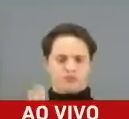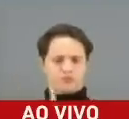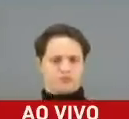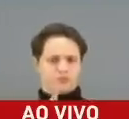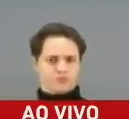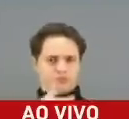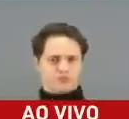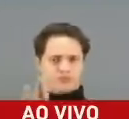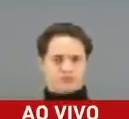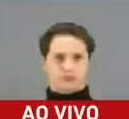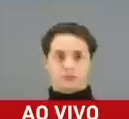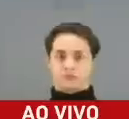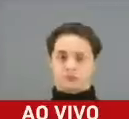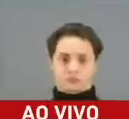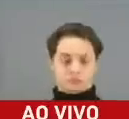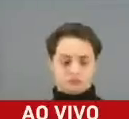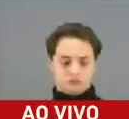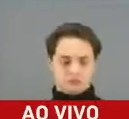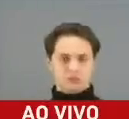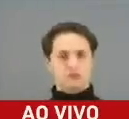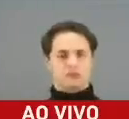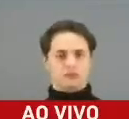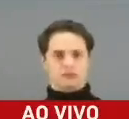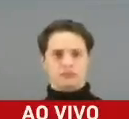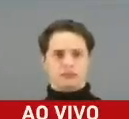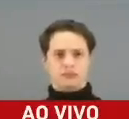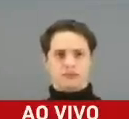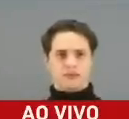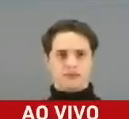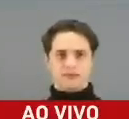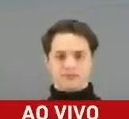Girão, que certamente tirou o chão de todo mundo. O nome da mãe daí.